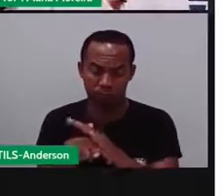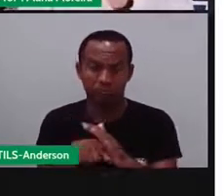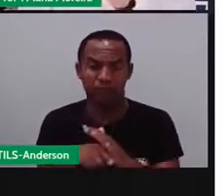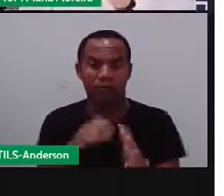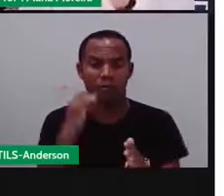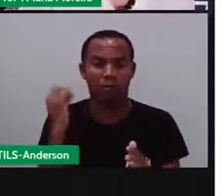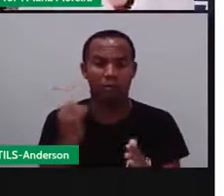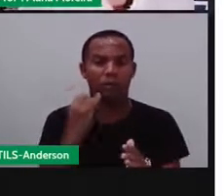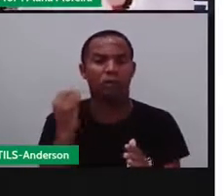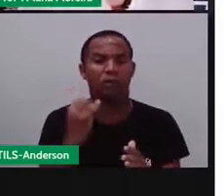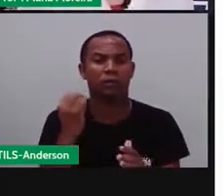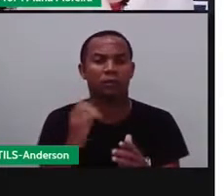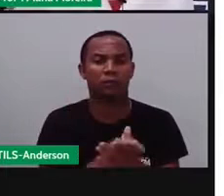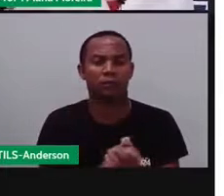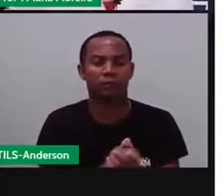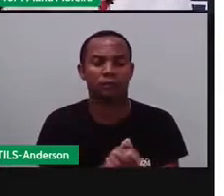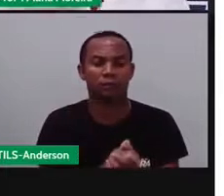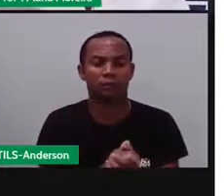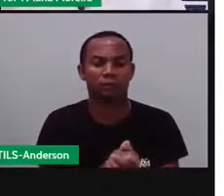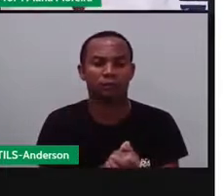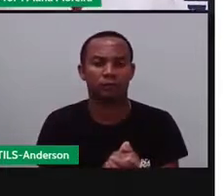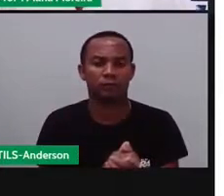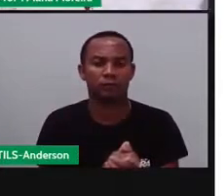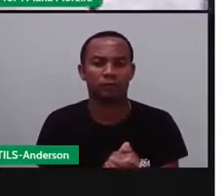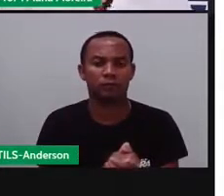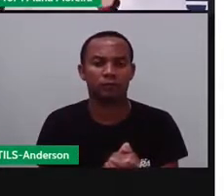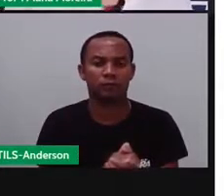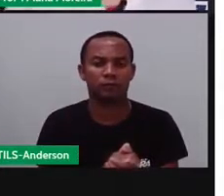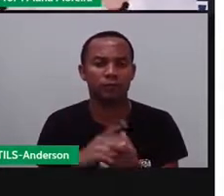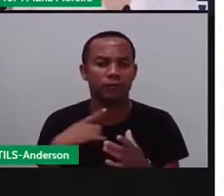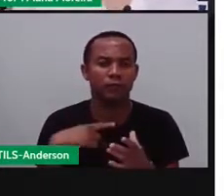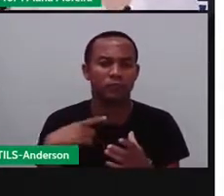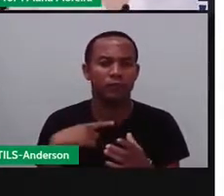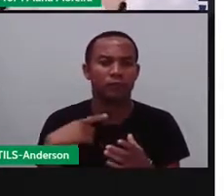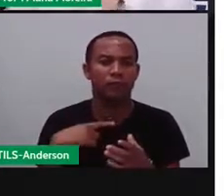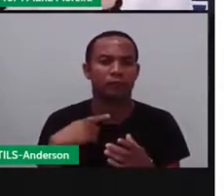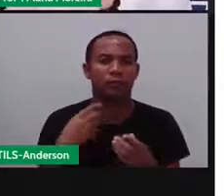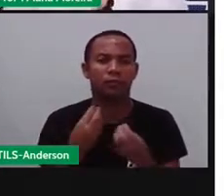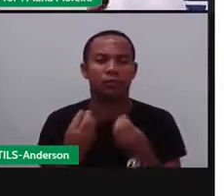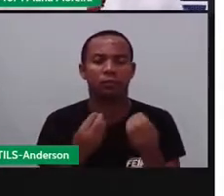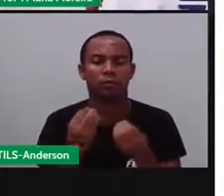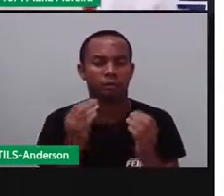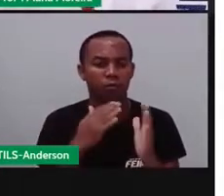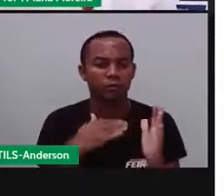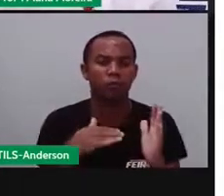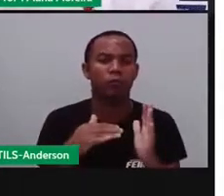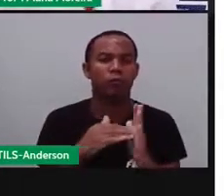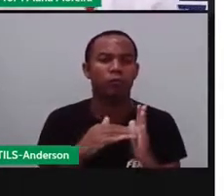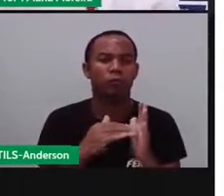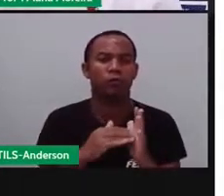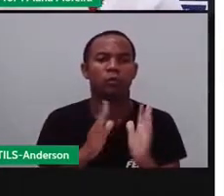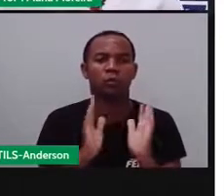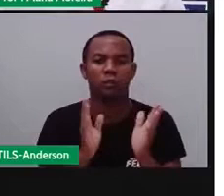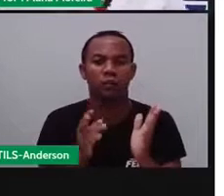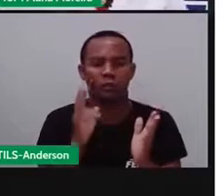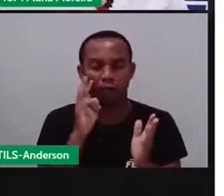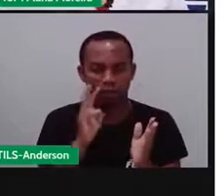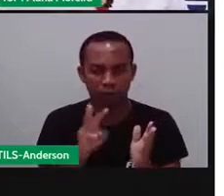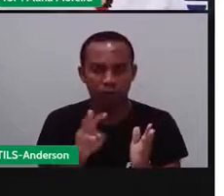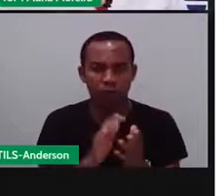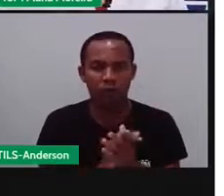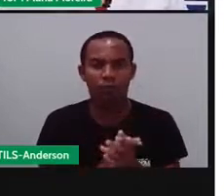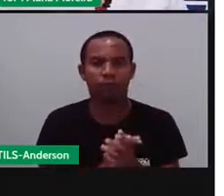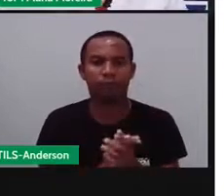mililitros cabem em um litro? Quantas gramas cabem em um quilo? Então, tudo isso aí vocês já viram. Isso aqui